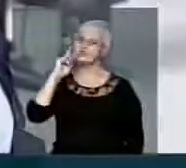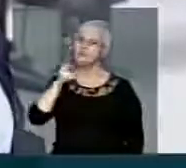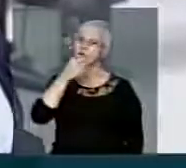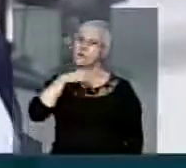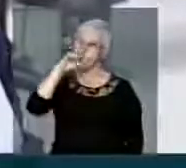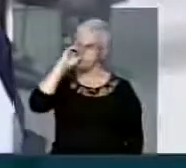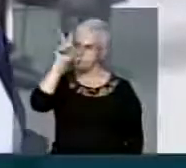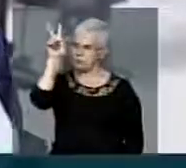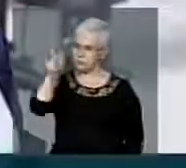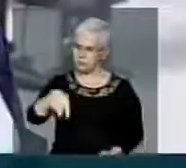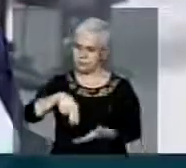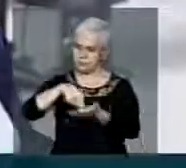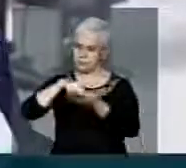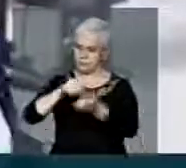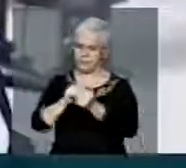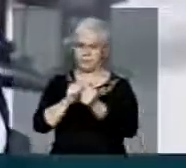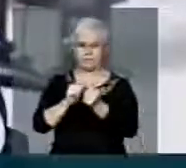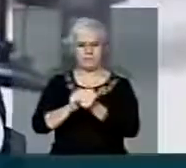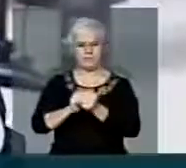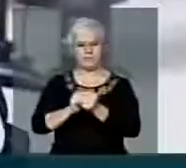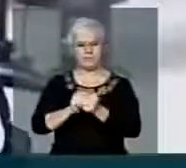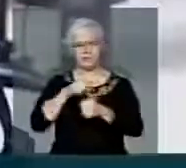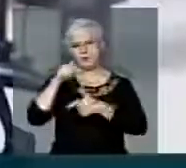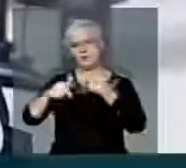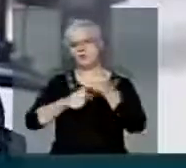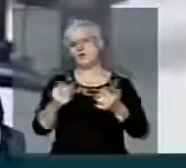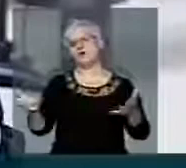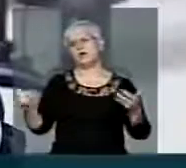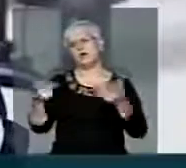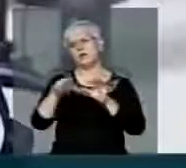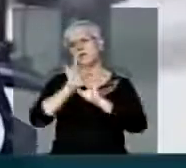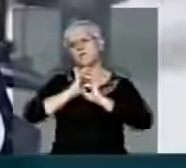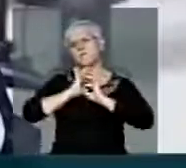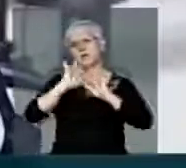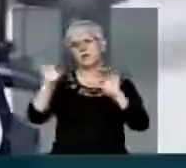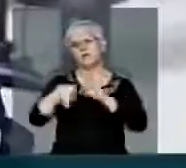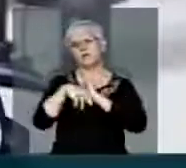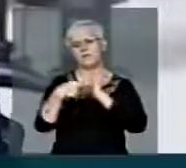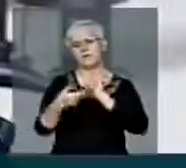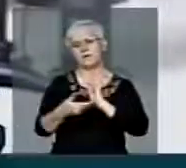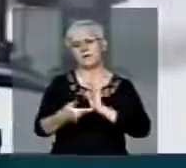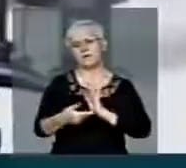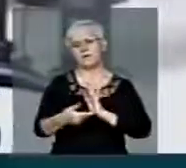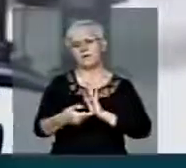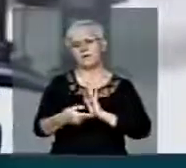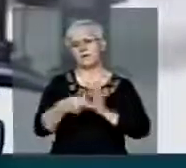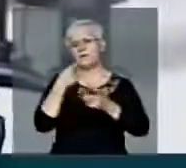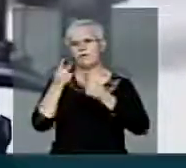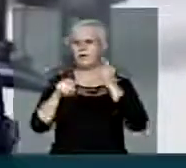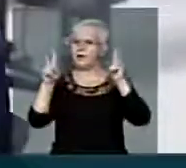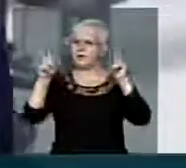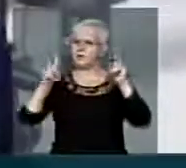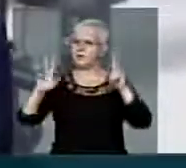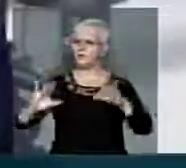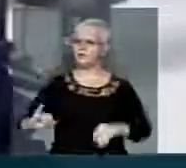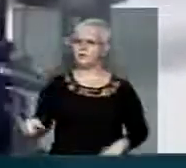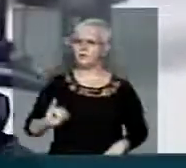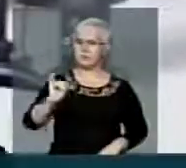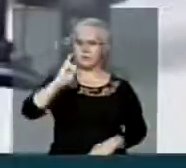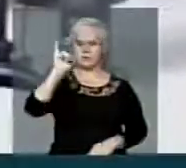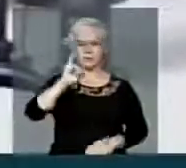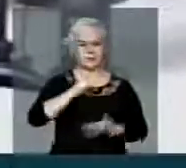Excelência como meu companheiro de partido, que faz um trabalho extraordinário e levanta um assunto de suma importância para o